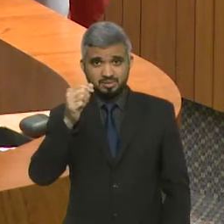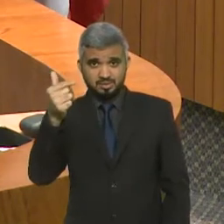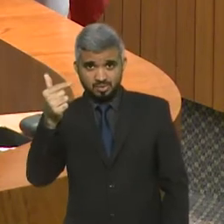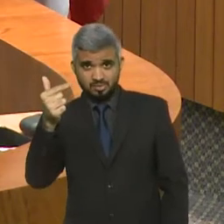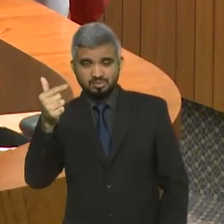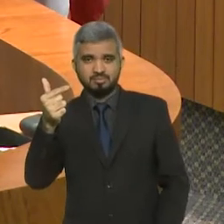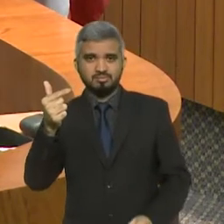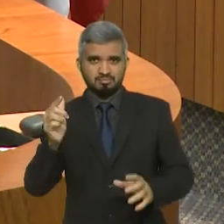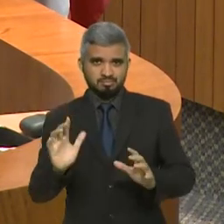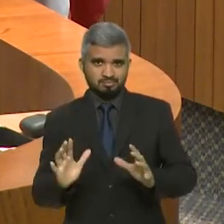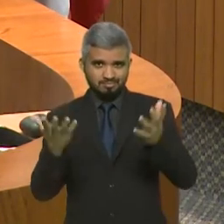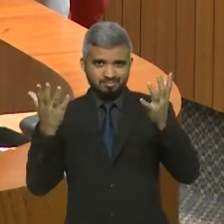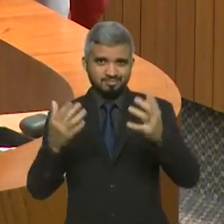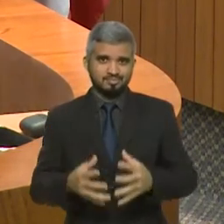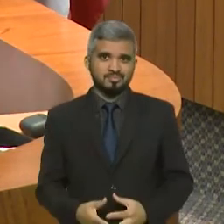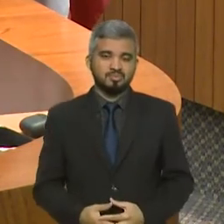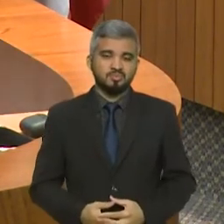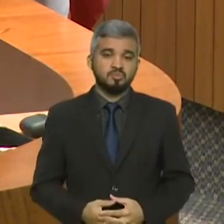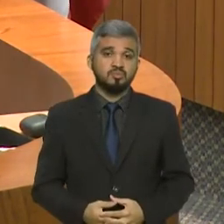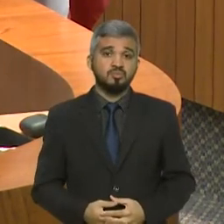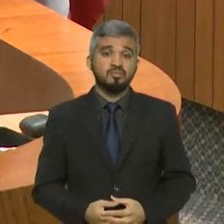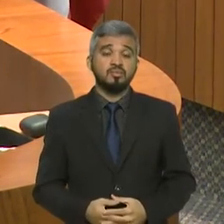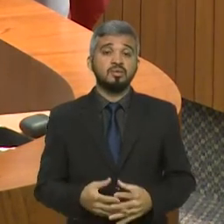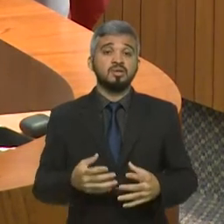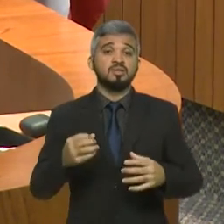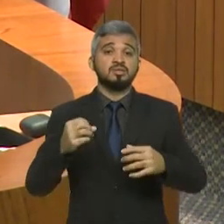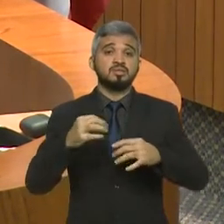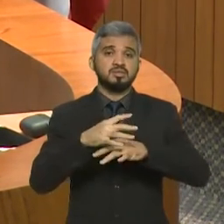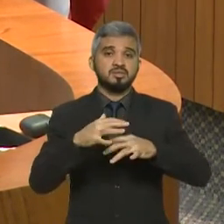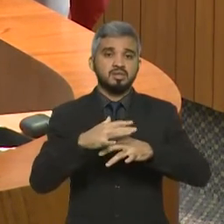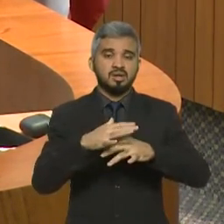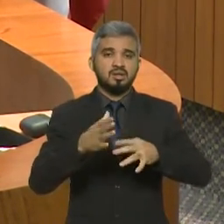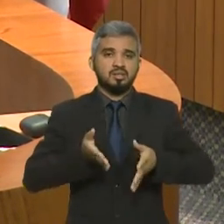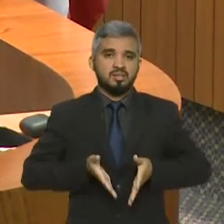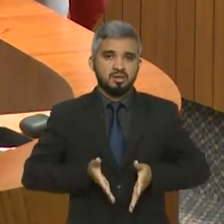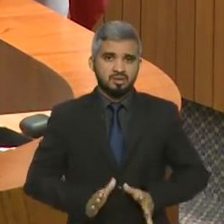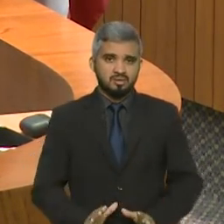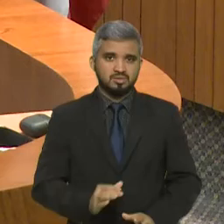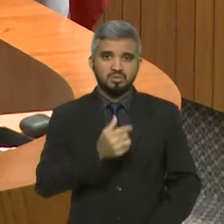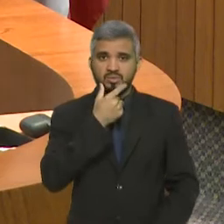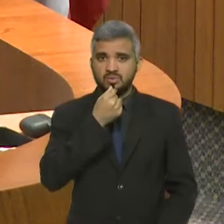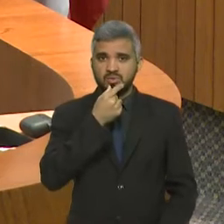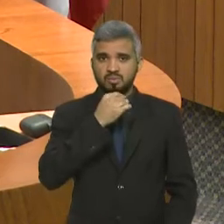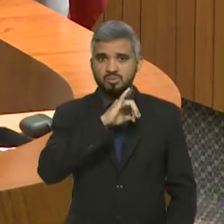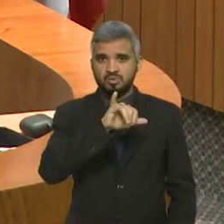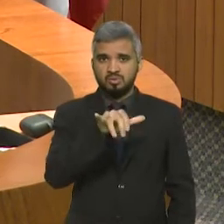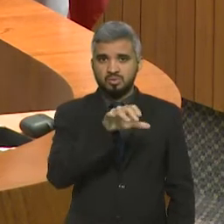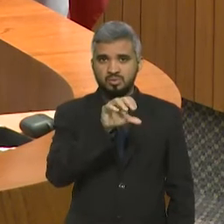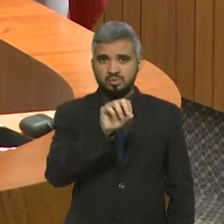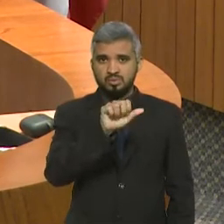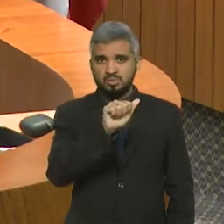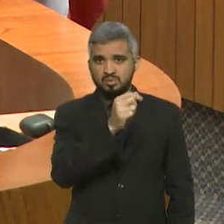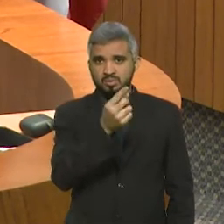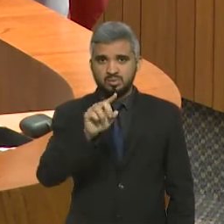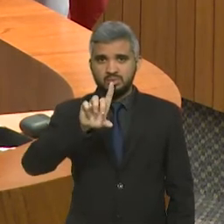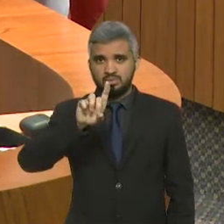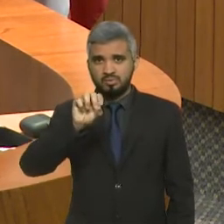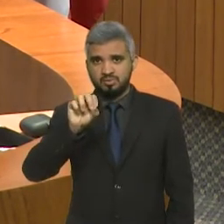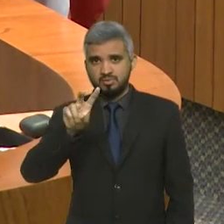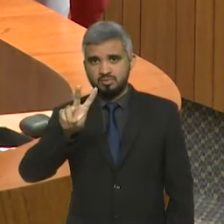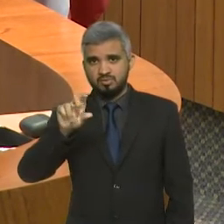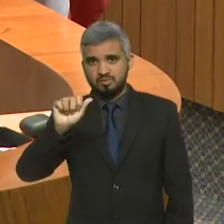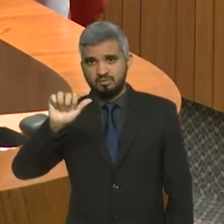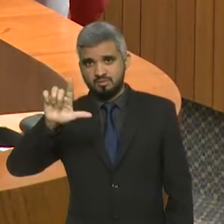Uma cidade do Maranhense do século, João do Vale, uma cidade de povo ordeiro, uma cidade de povo